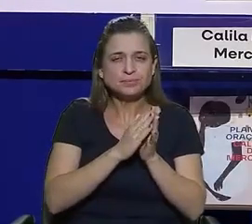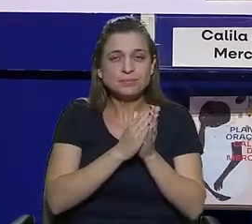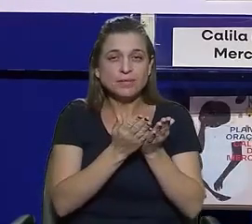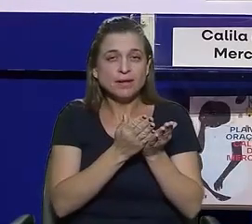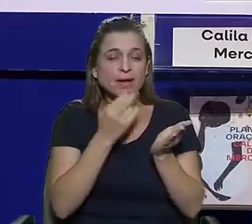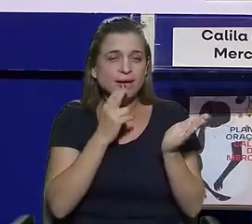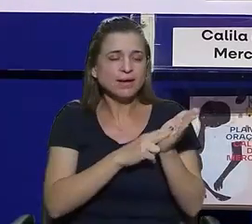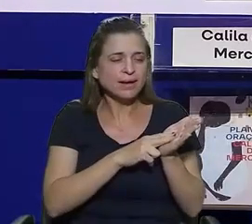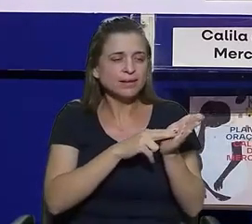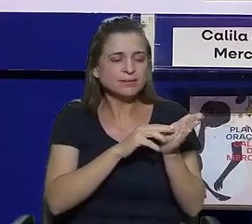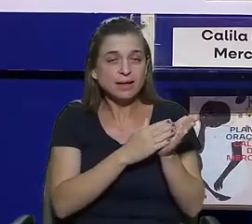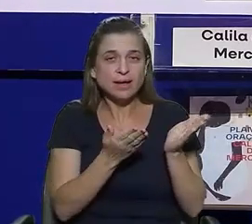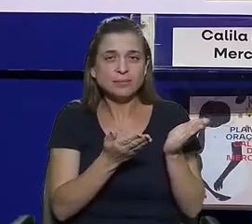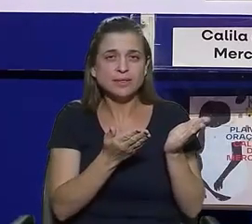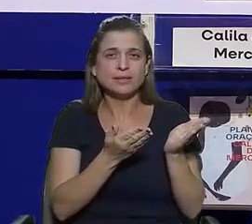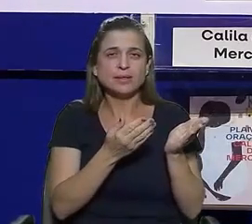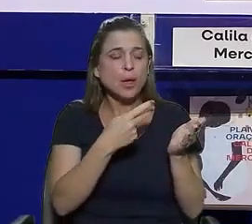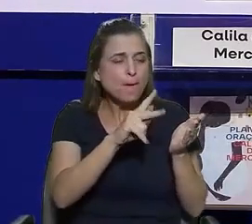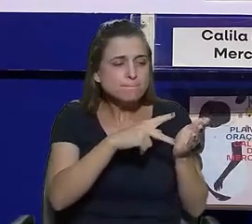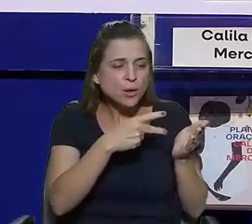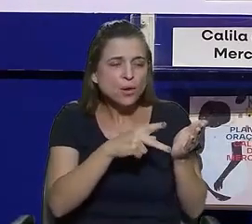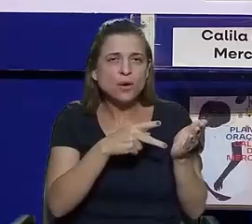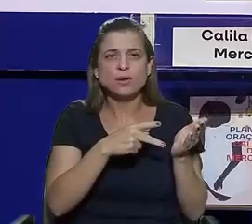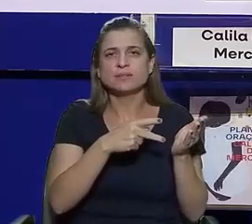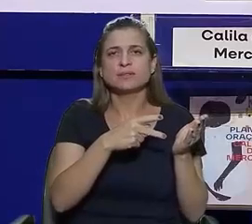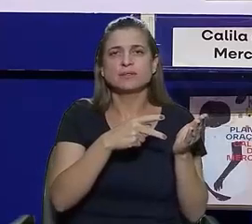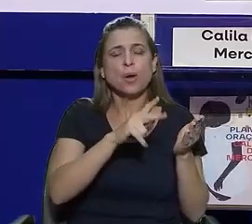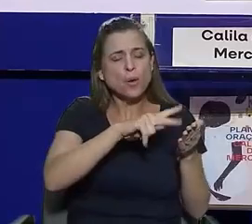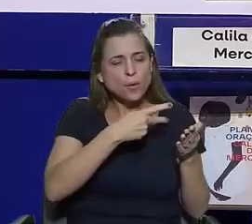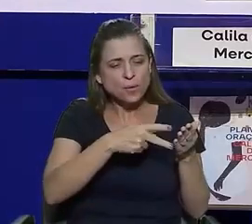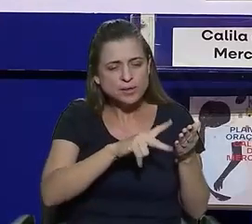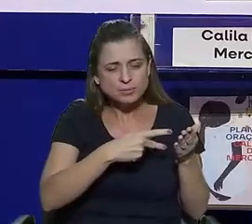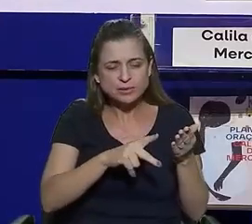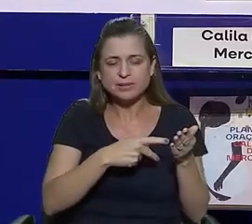prosa, crônica, correspondência poética.